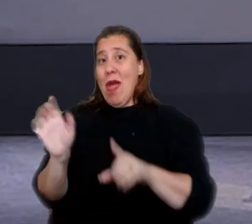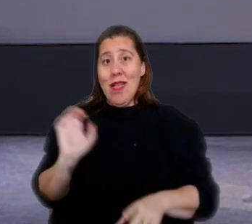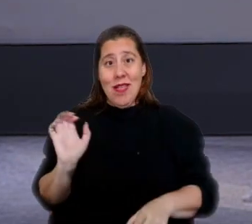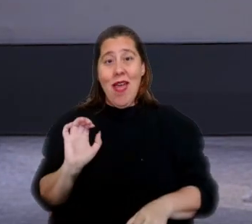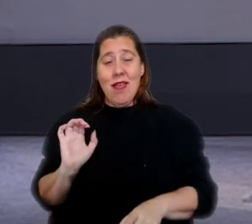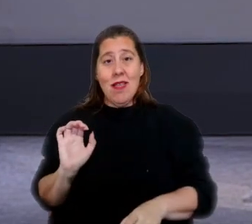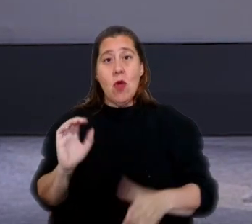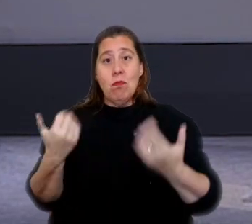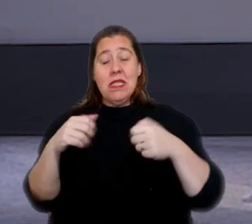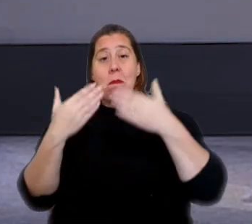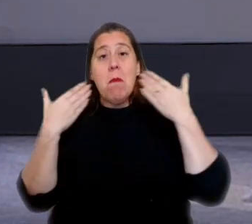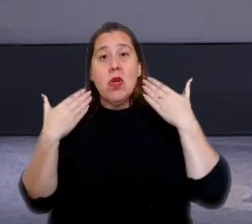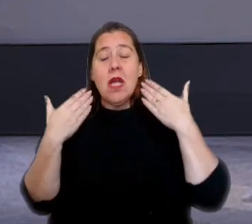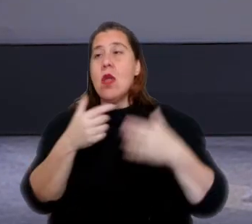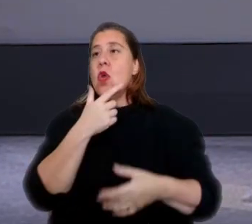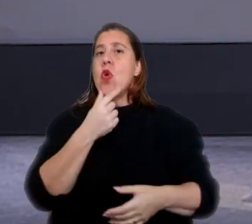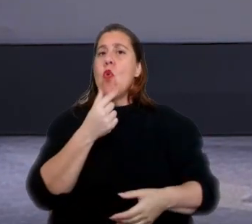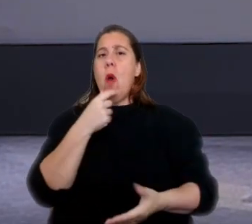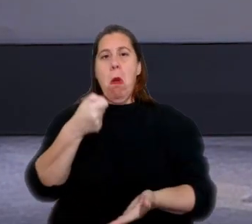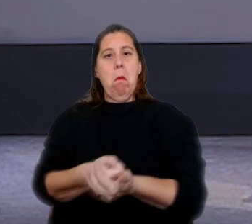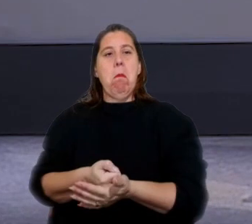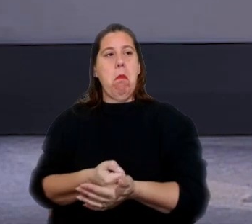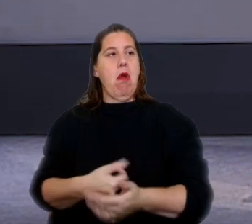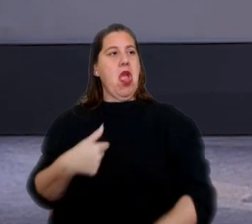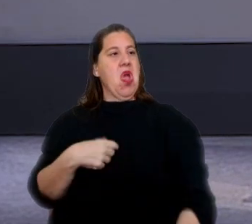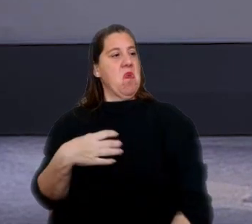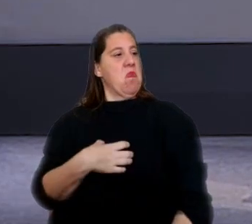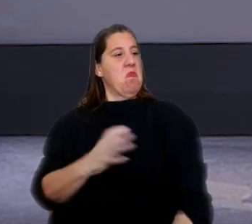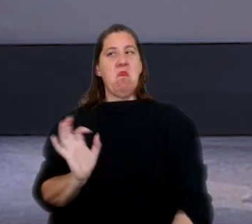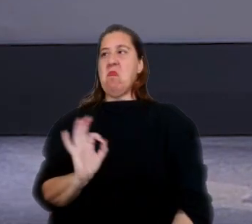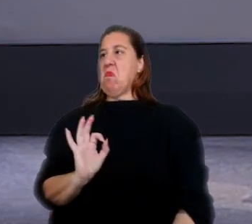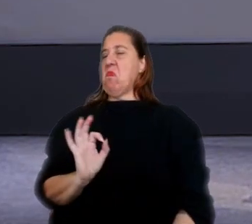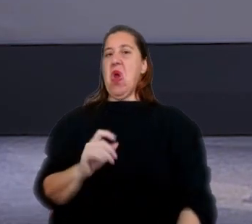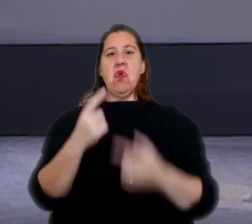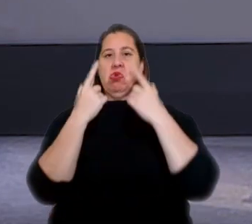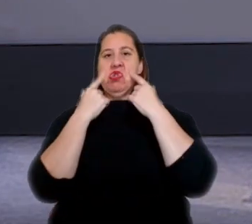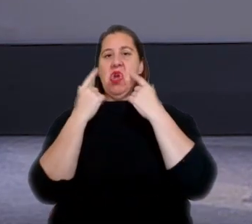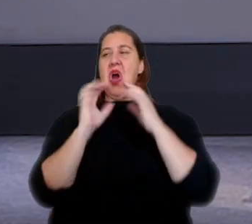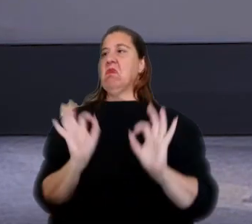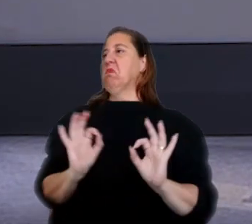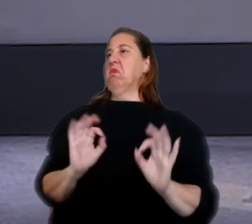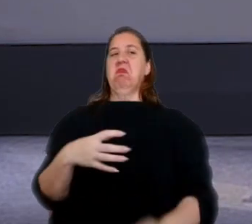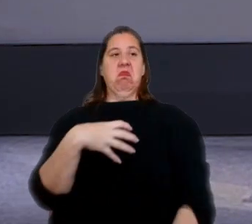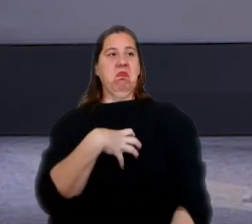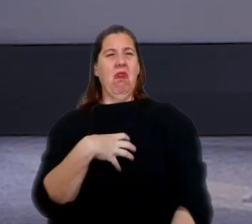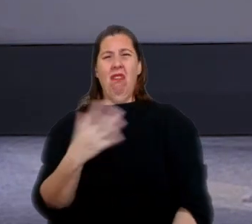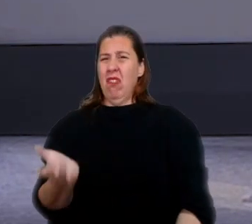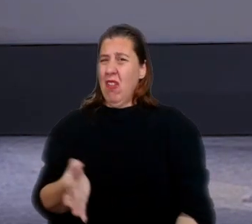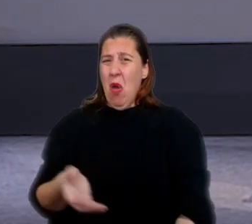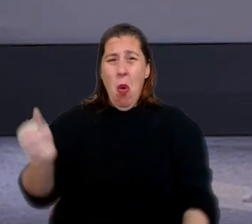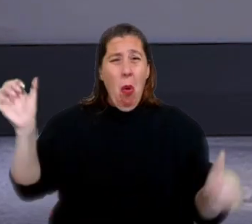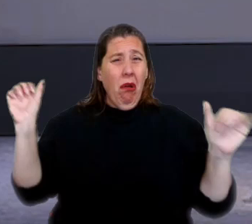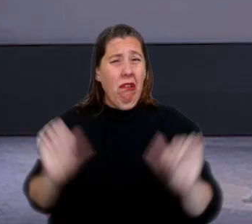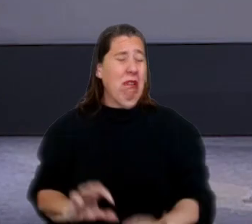de ter que sair do armário, mas enfim. Mas esses homens héteros que têm que manter uma fachada de que eles não sentem, não choram pro resto da vida,